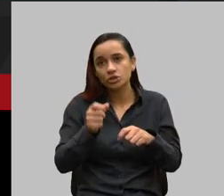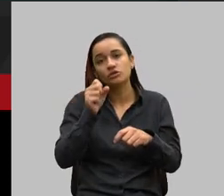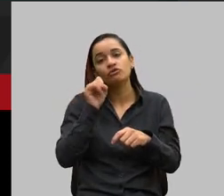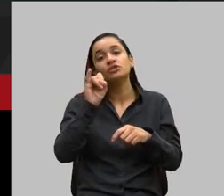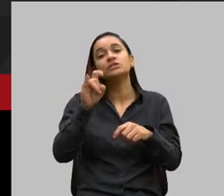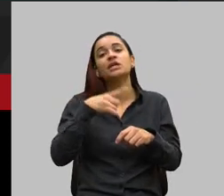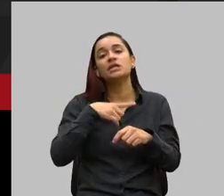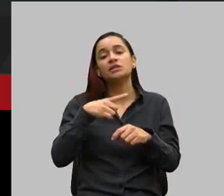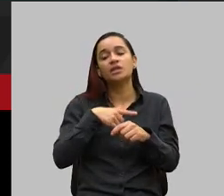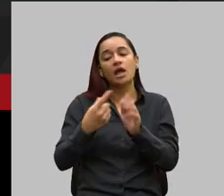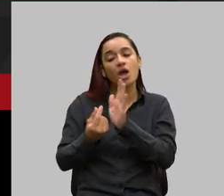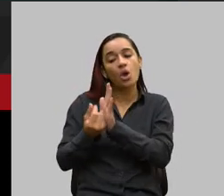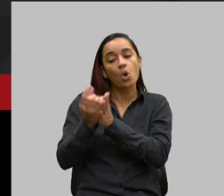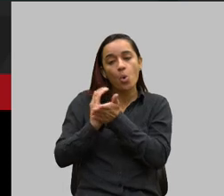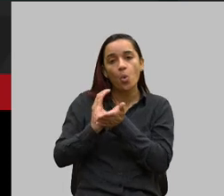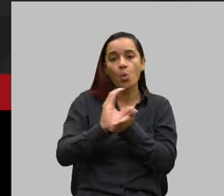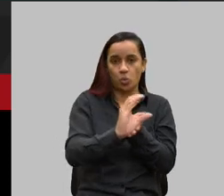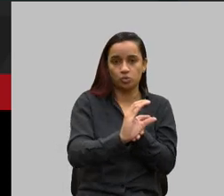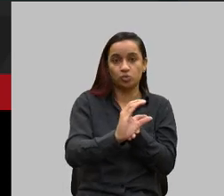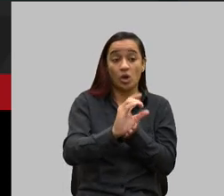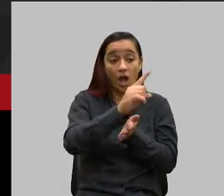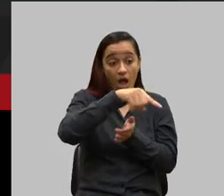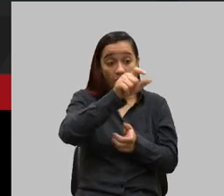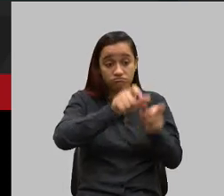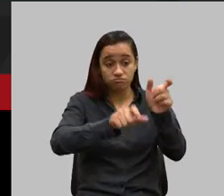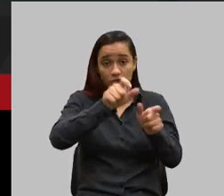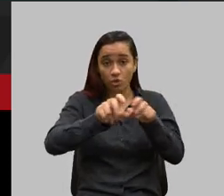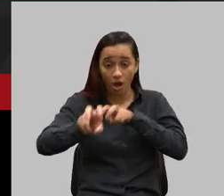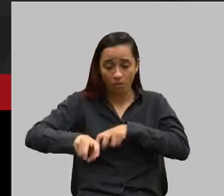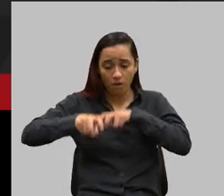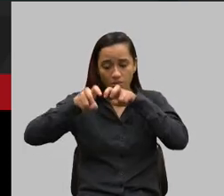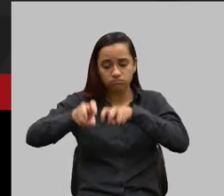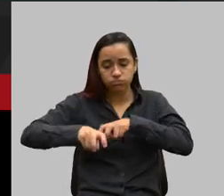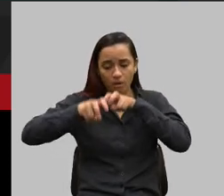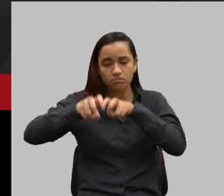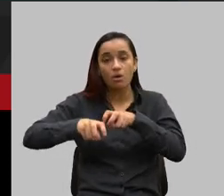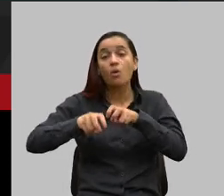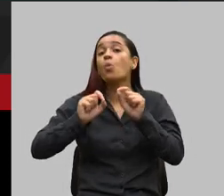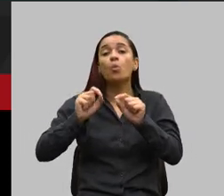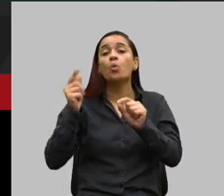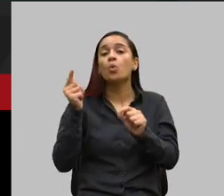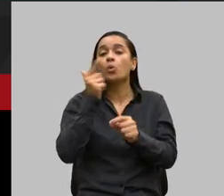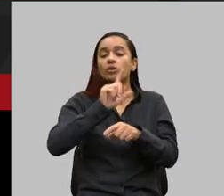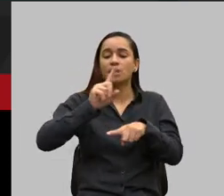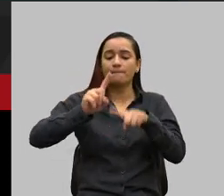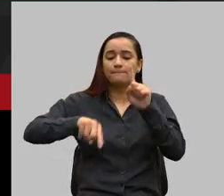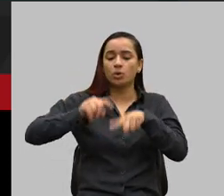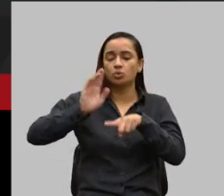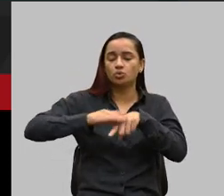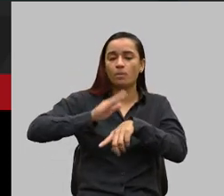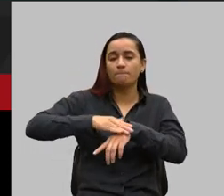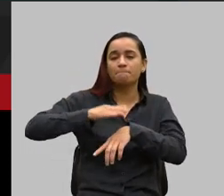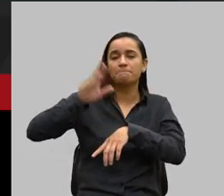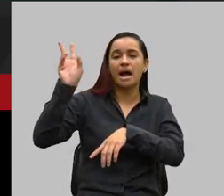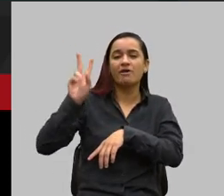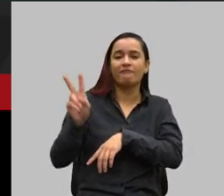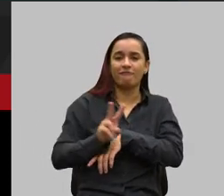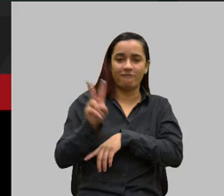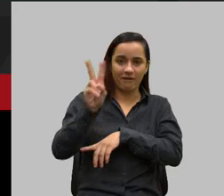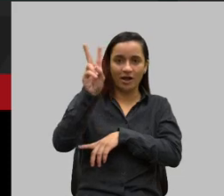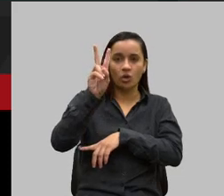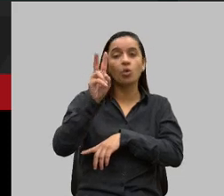PL para que esses produtores possam conseguir produtos com maior valor agregado e